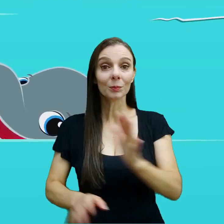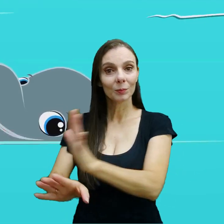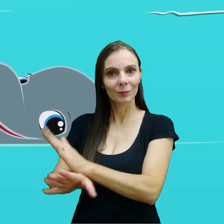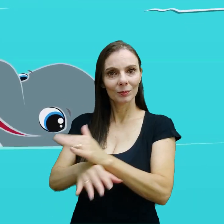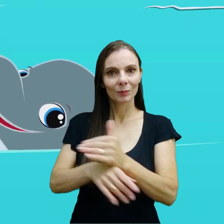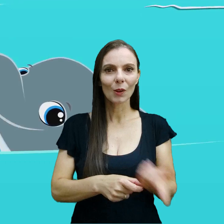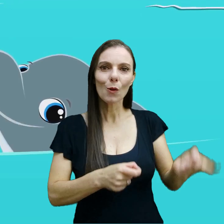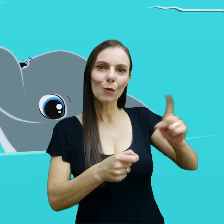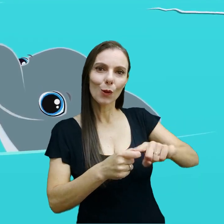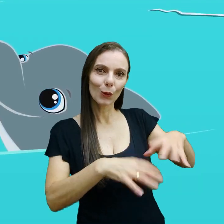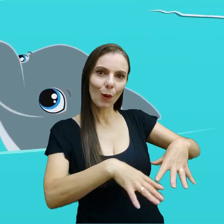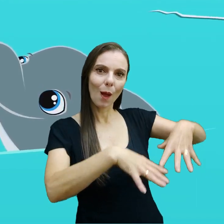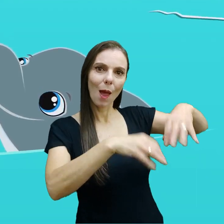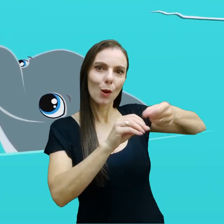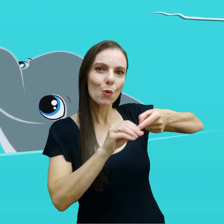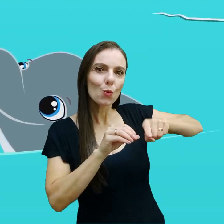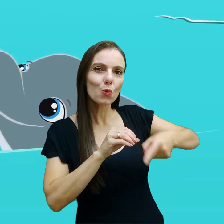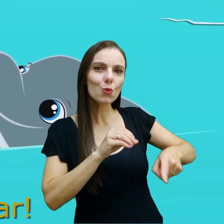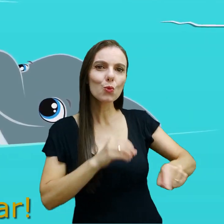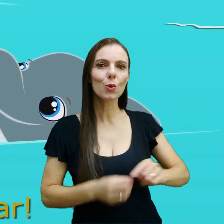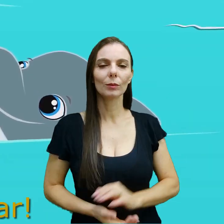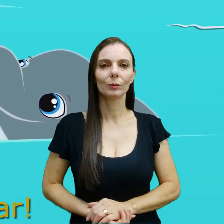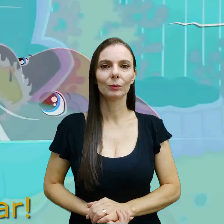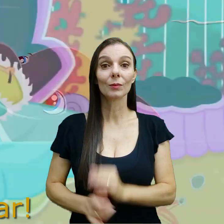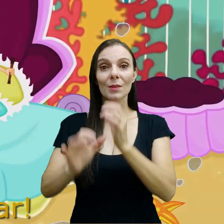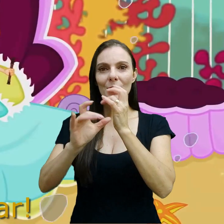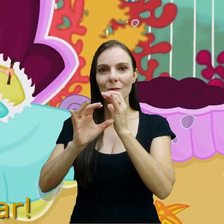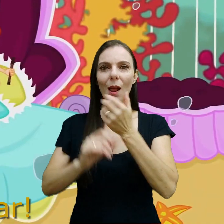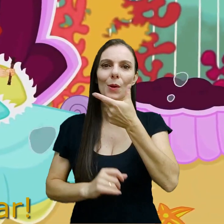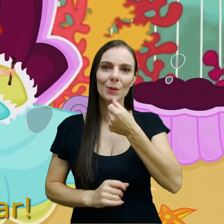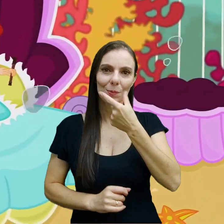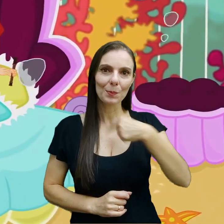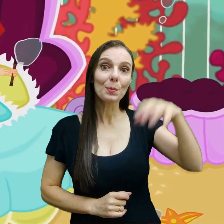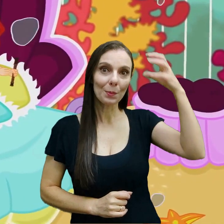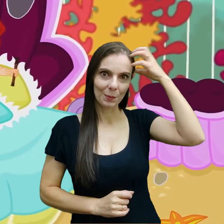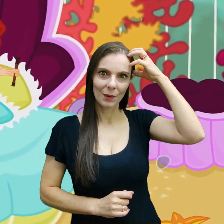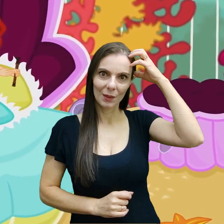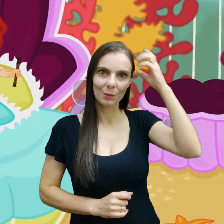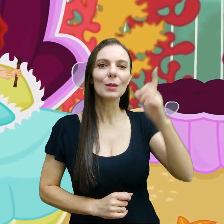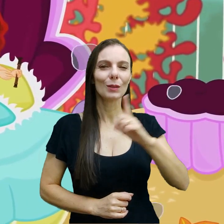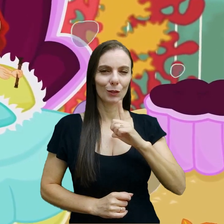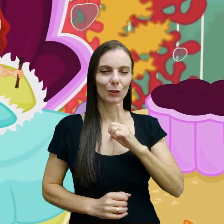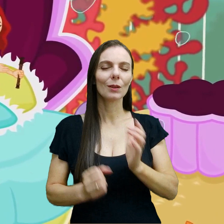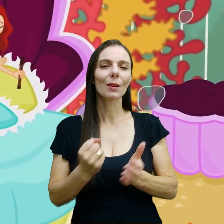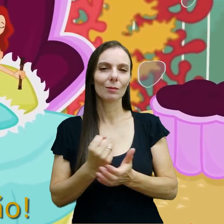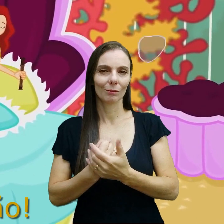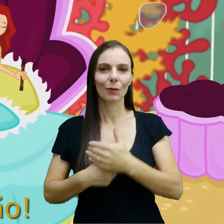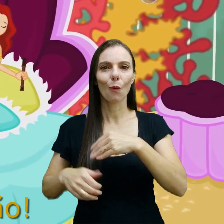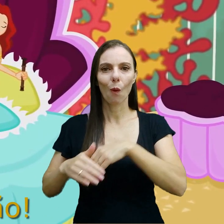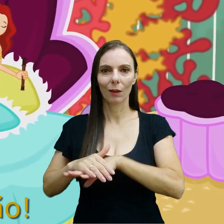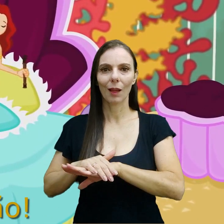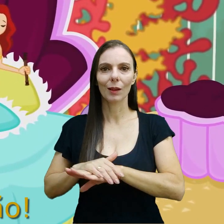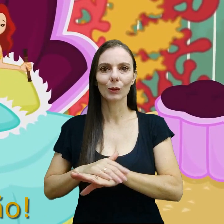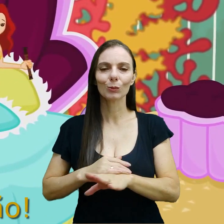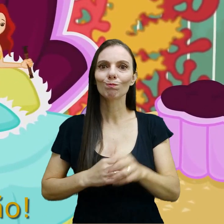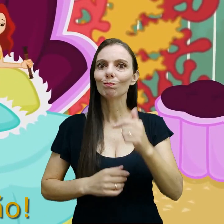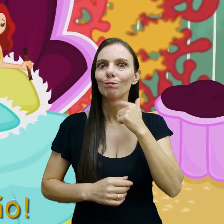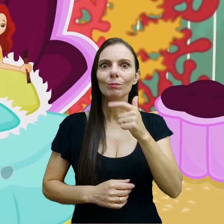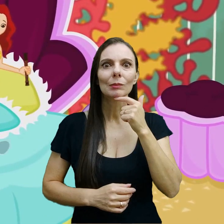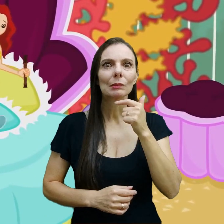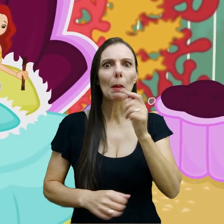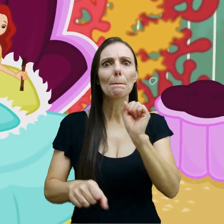A pequena sereia nadou de volta ao reino do fundo do mar. A flauta do príncipe ainda estava em sua